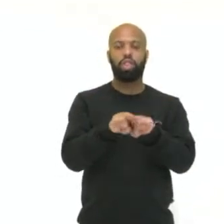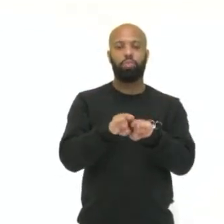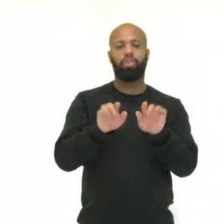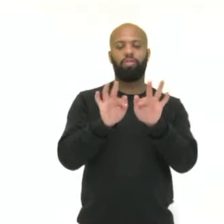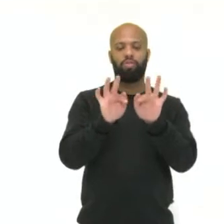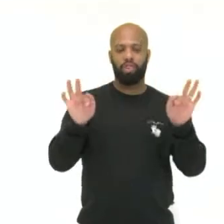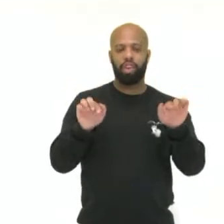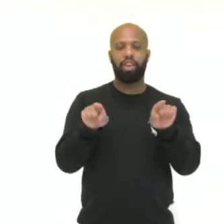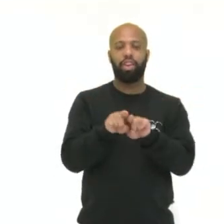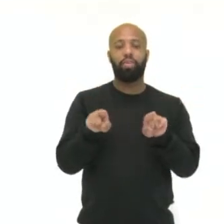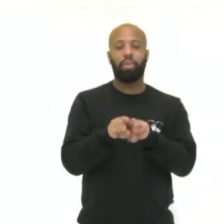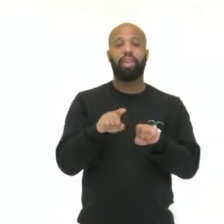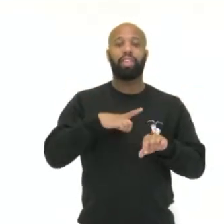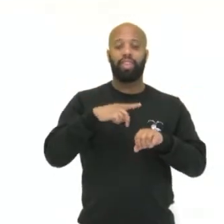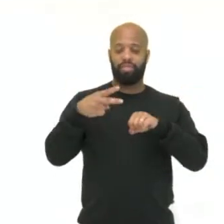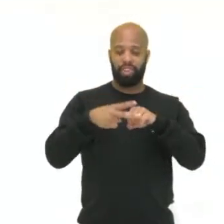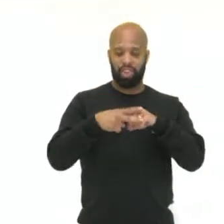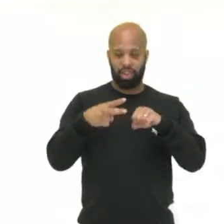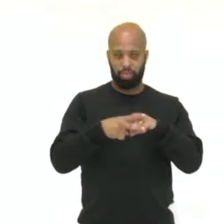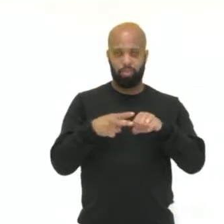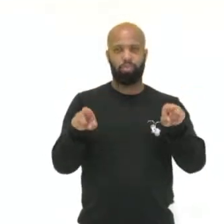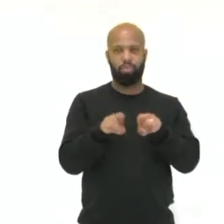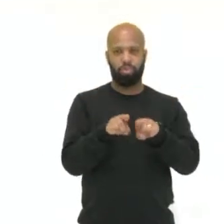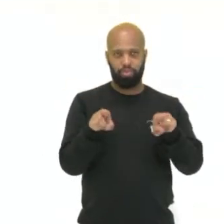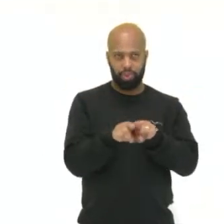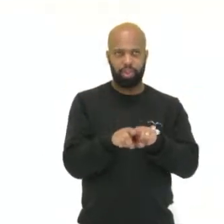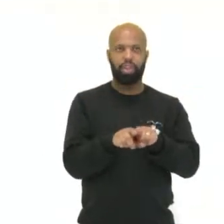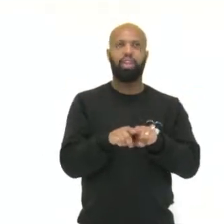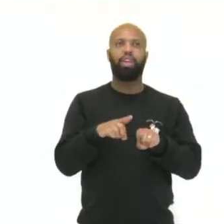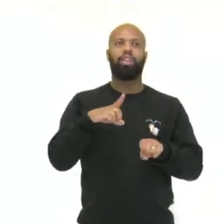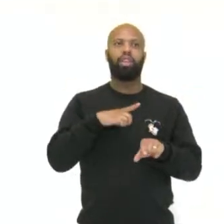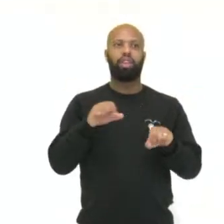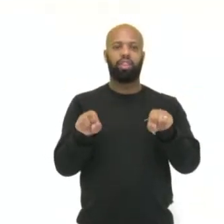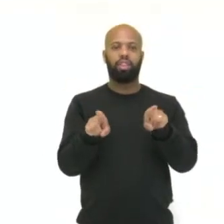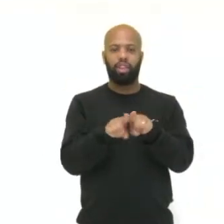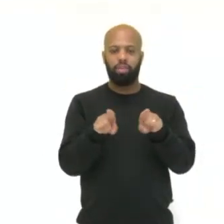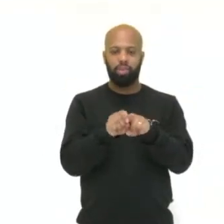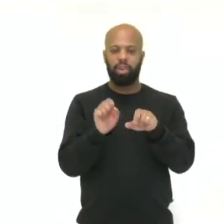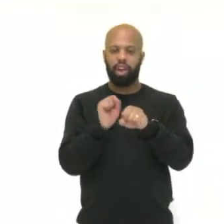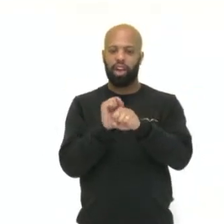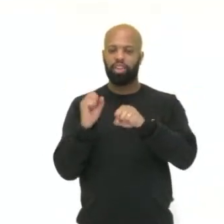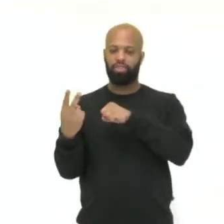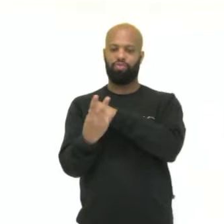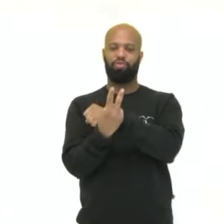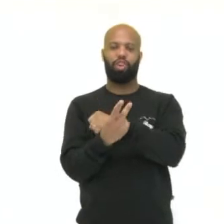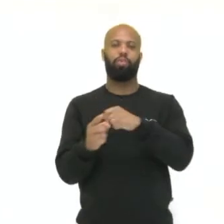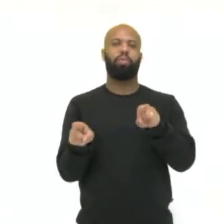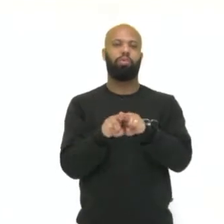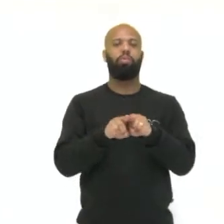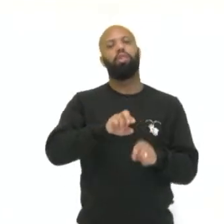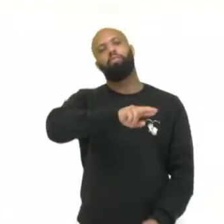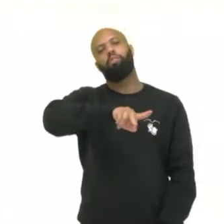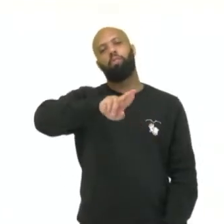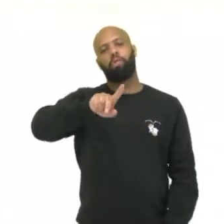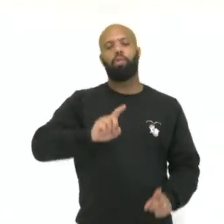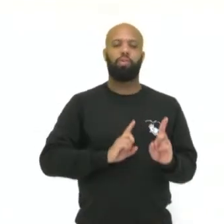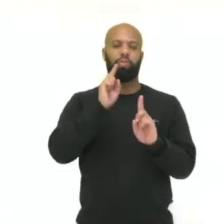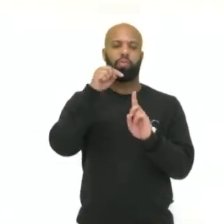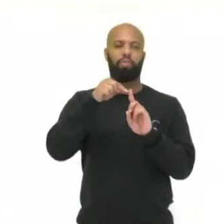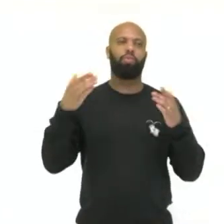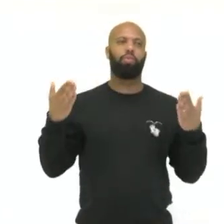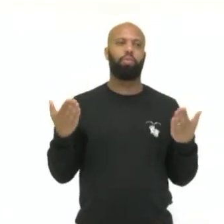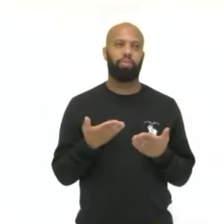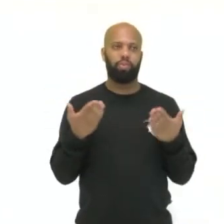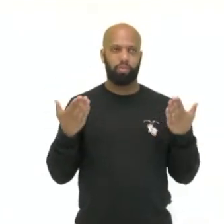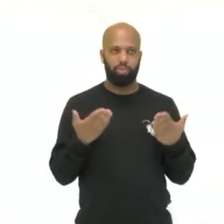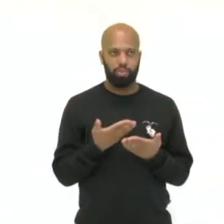e perífrases verbais, advérbios, etc. Então, esses são os nossos objetivos do dia,